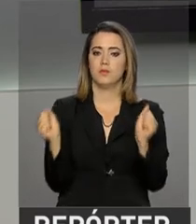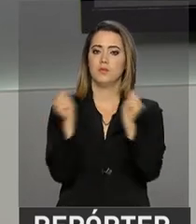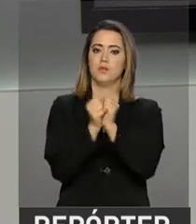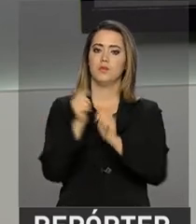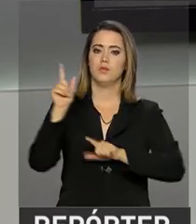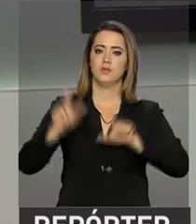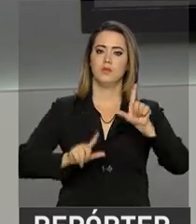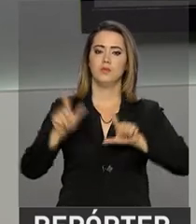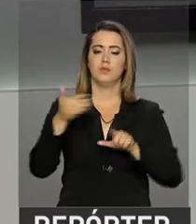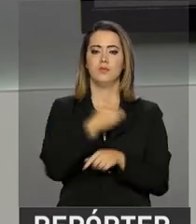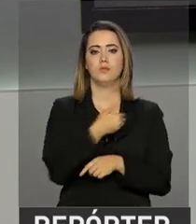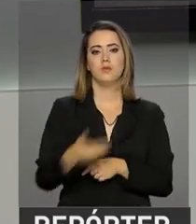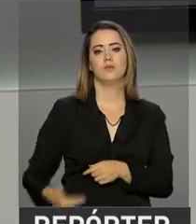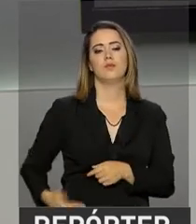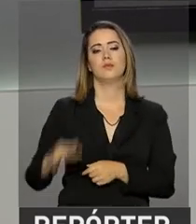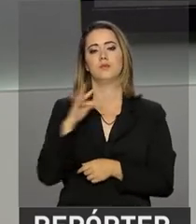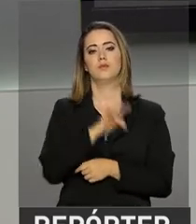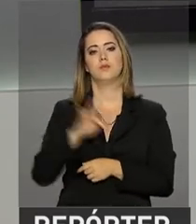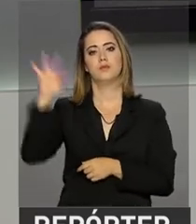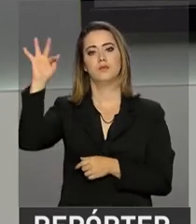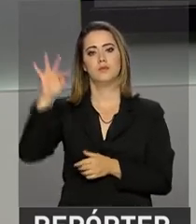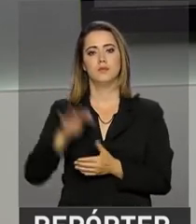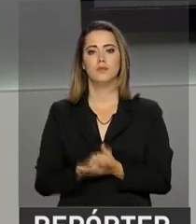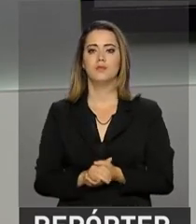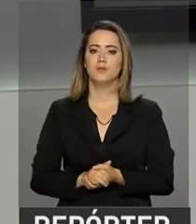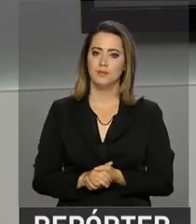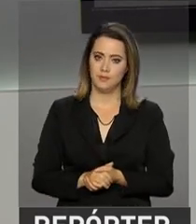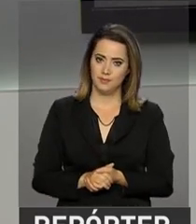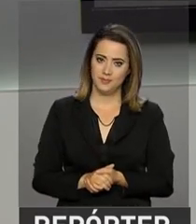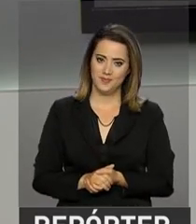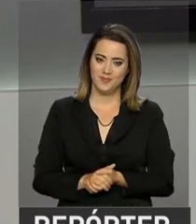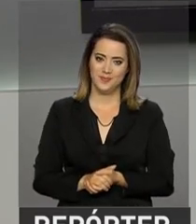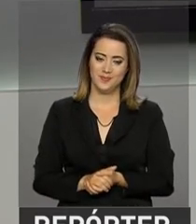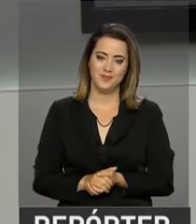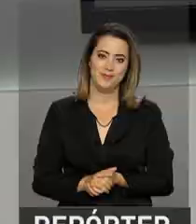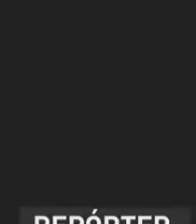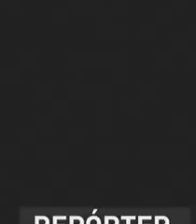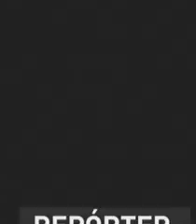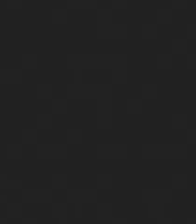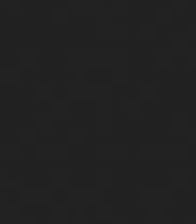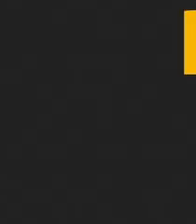você e continue com a gente aqui na nbr a tv do governo federal